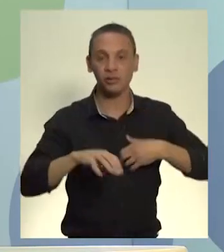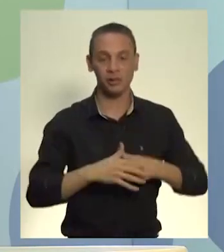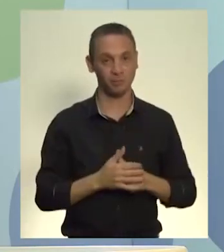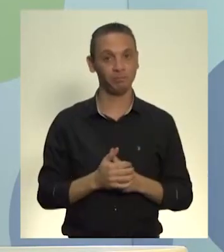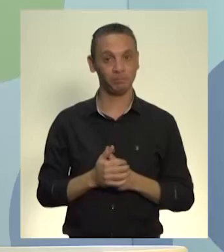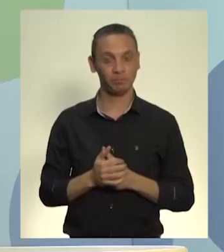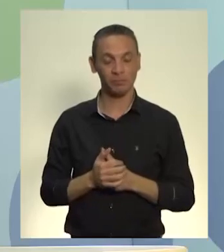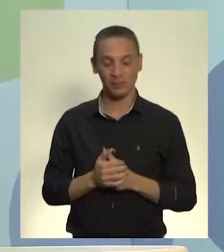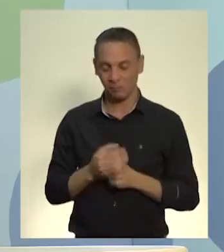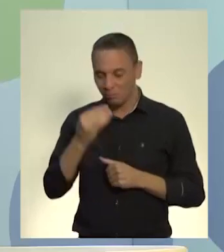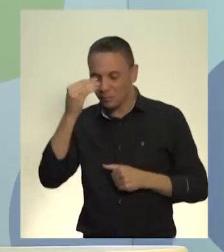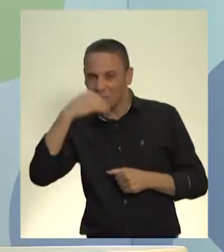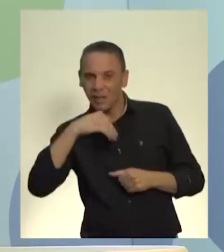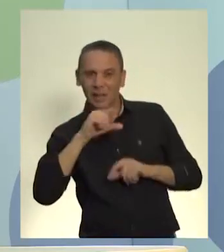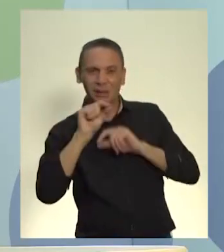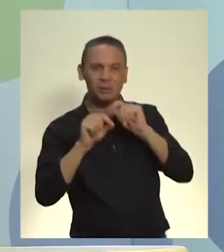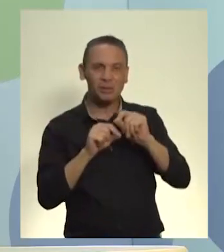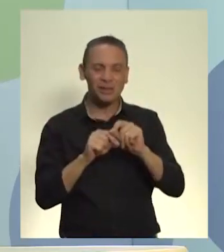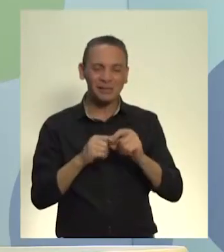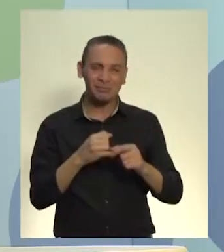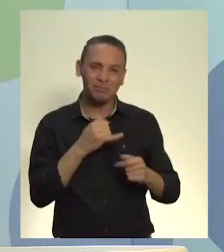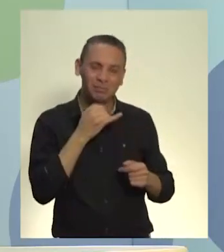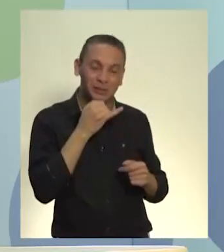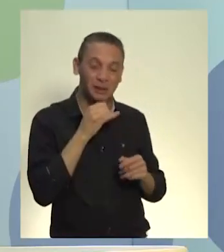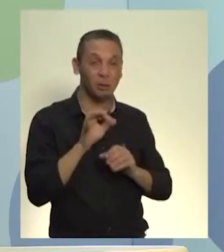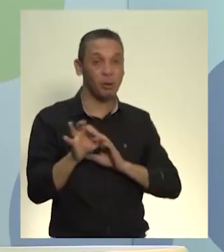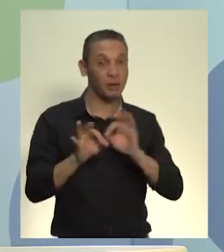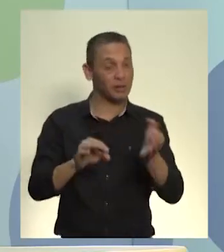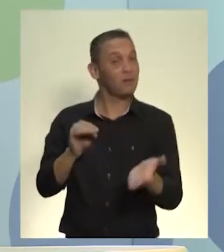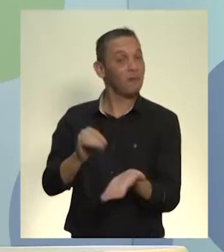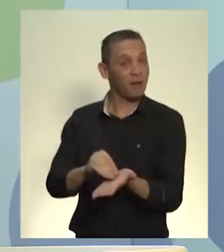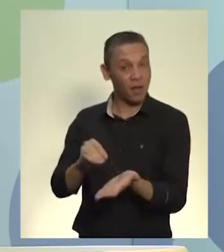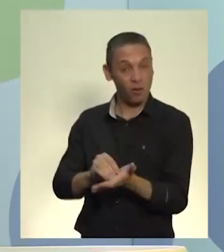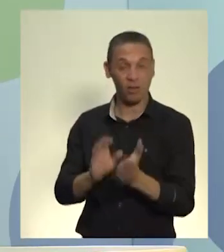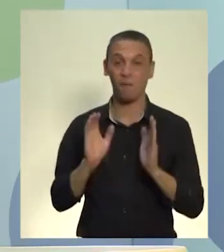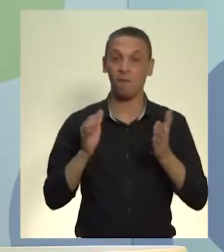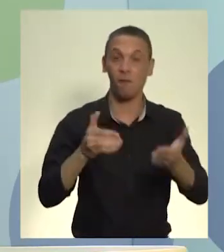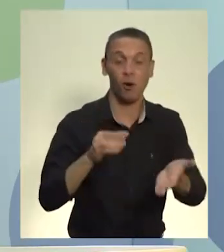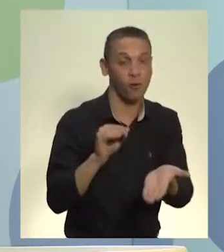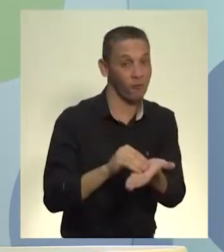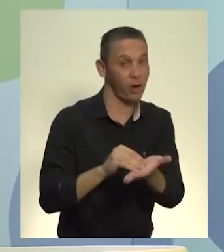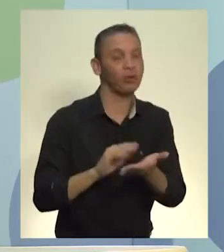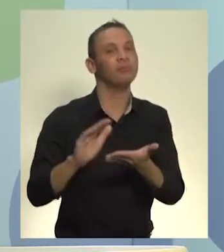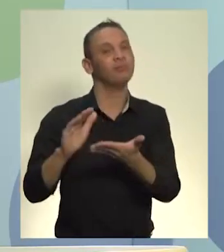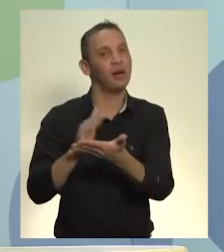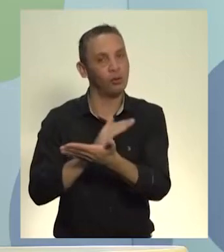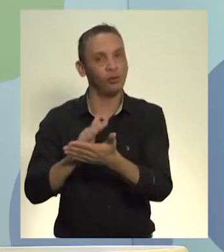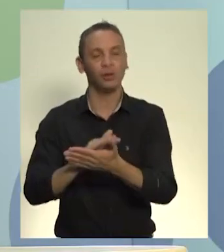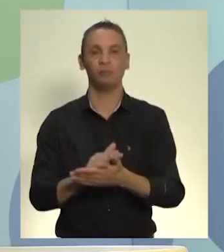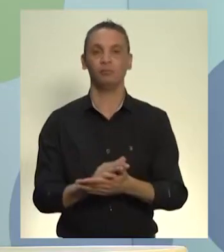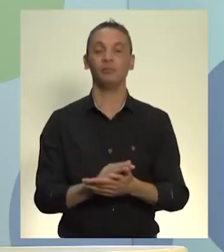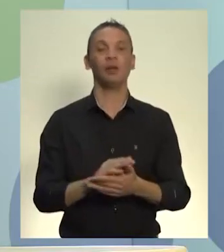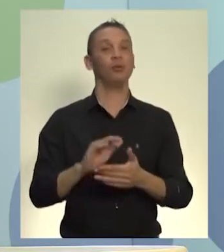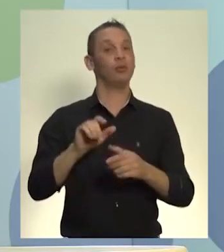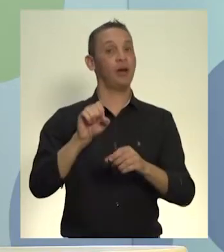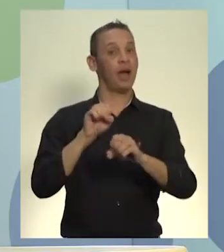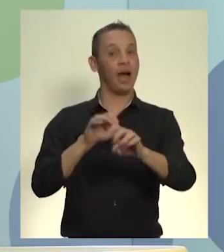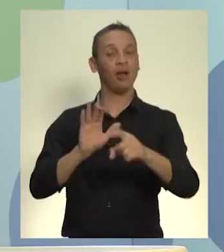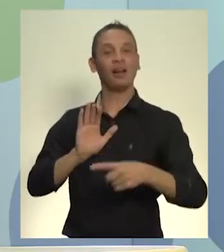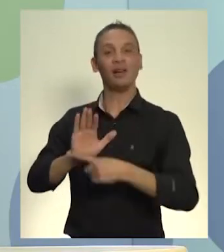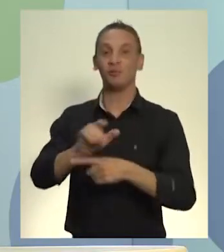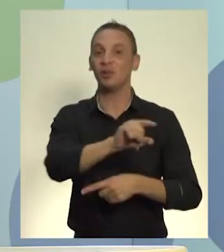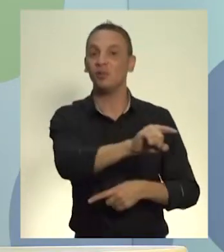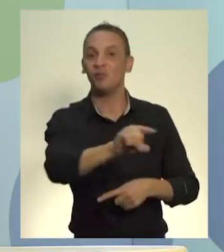que é a fragilidade? Alguns colocaram organização e foco. Então, essa aula serviu para quê? Para vocês conhecerem